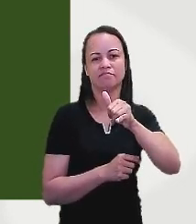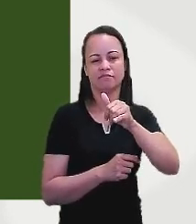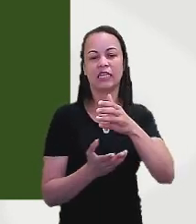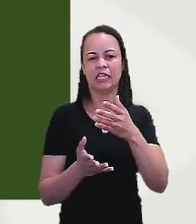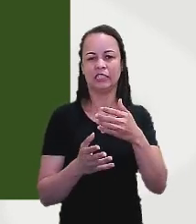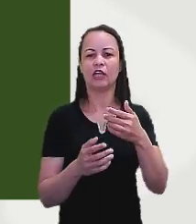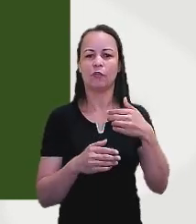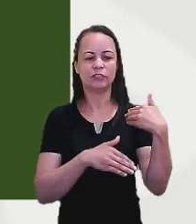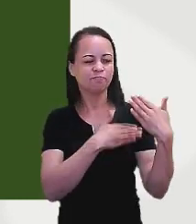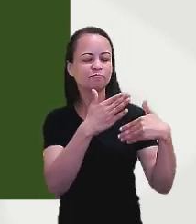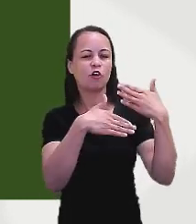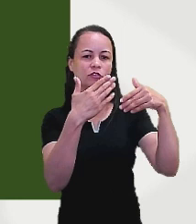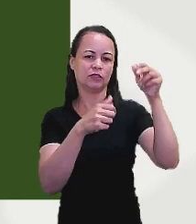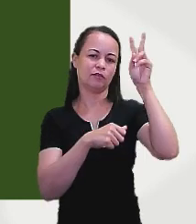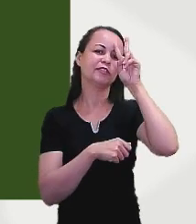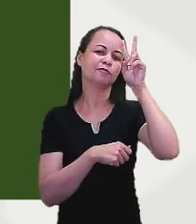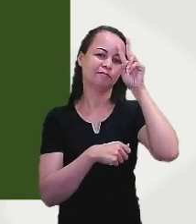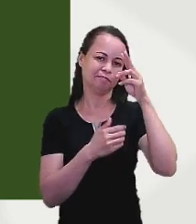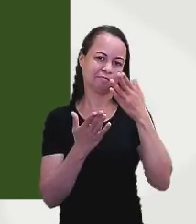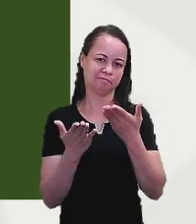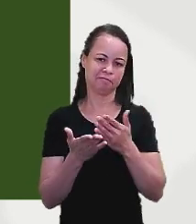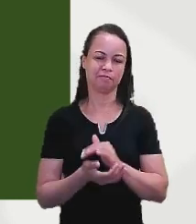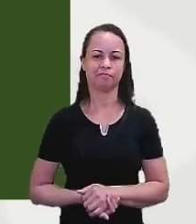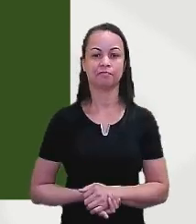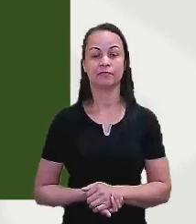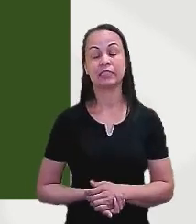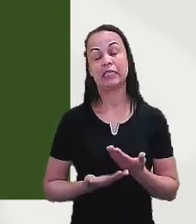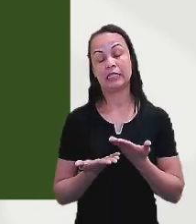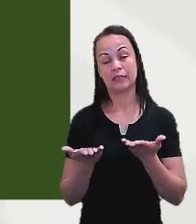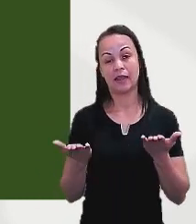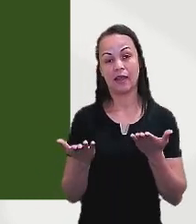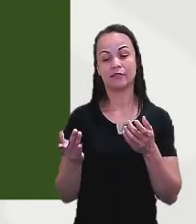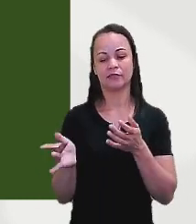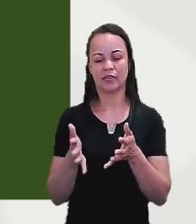evolução histórica, tá? Graças